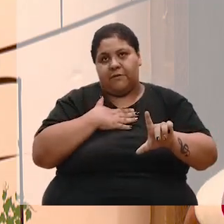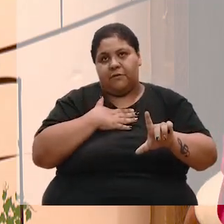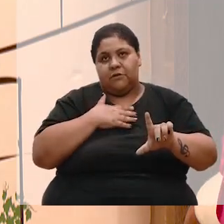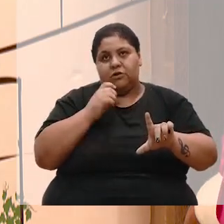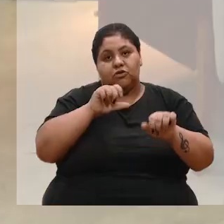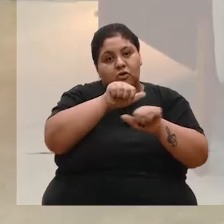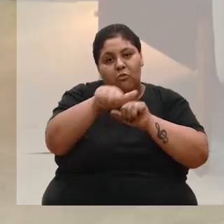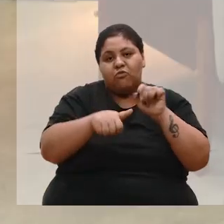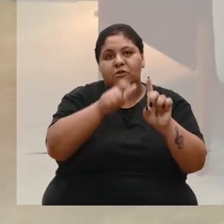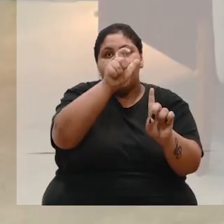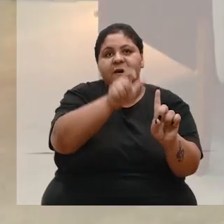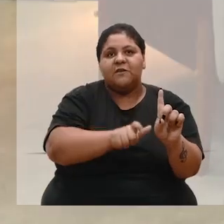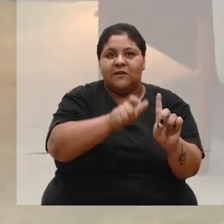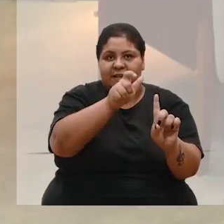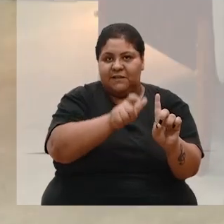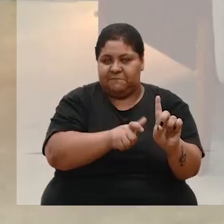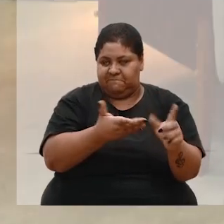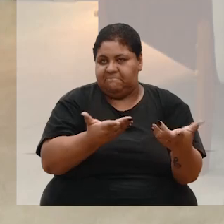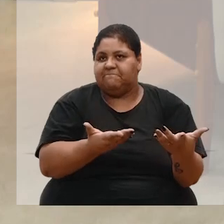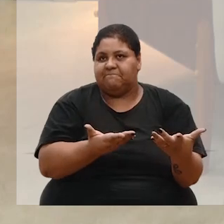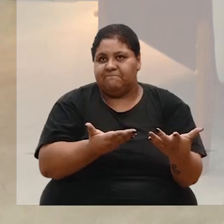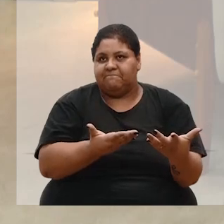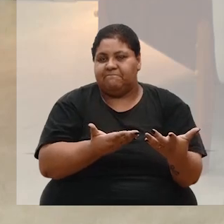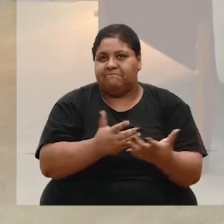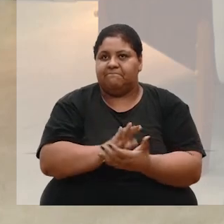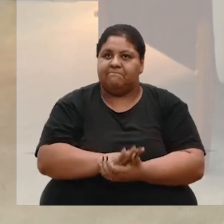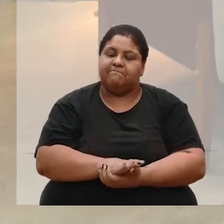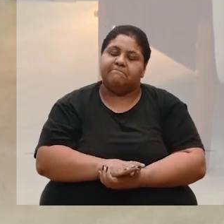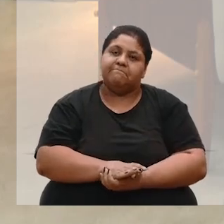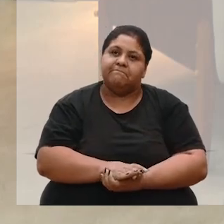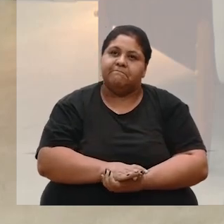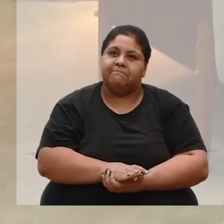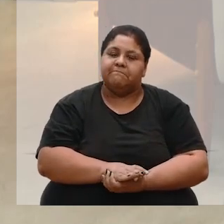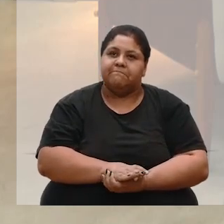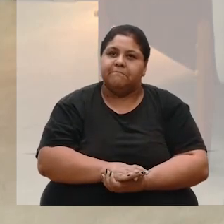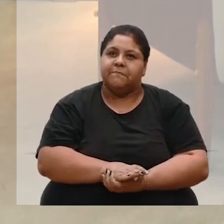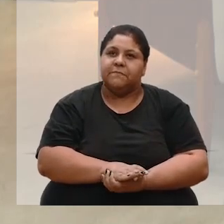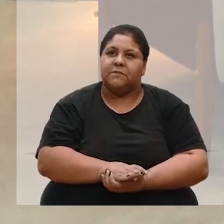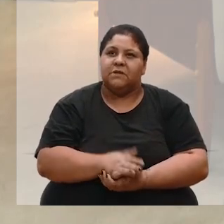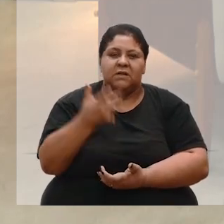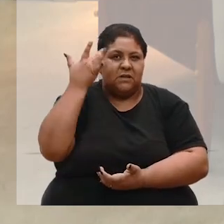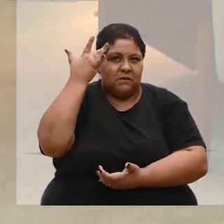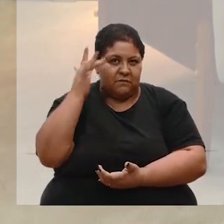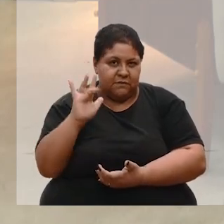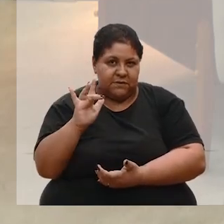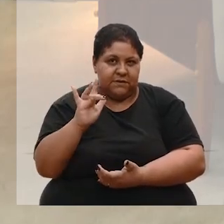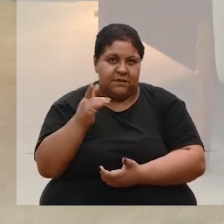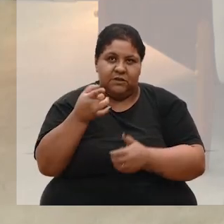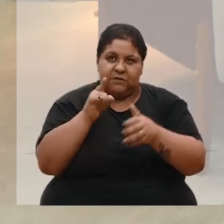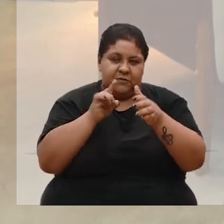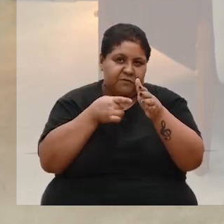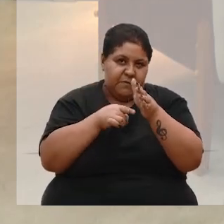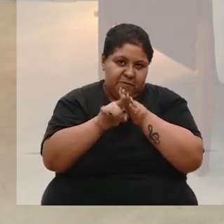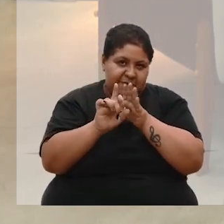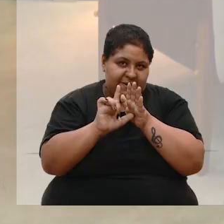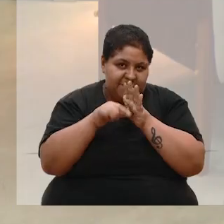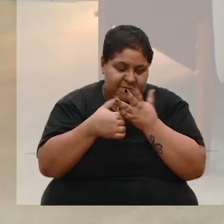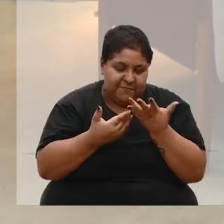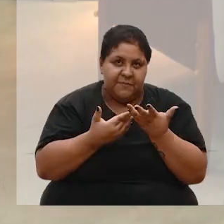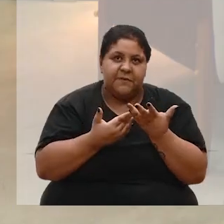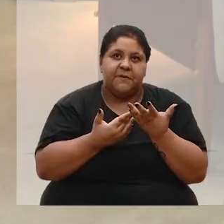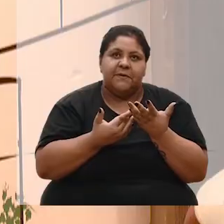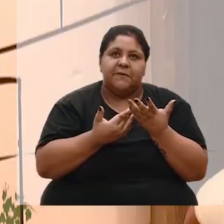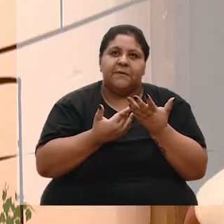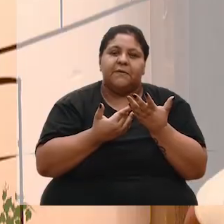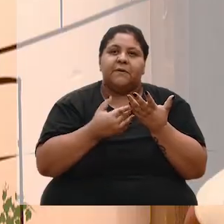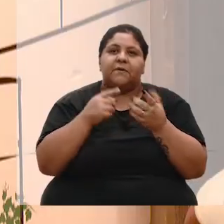de personagem. E uma das coisas que a gente... não sei se tu vai fazer essa pergunta, mas...